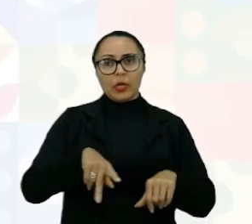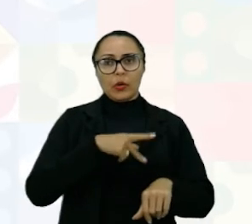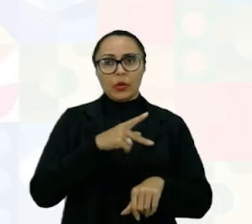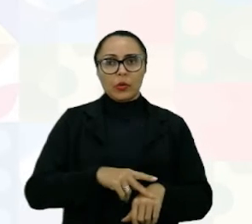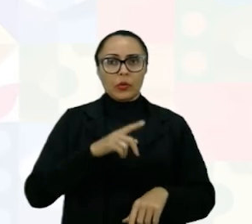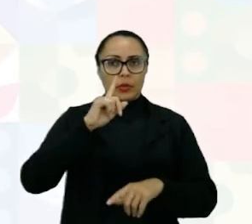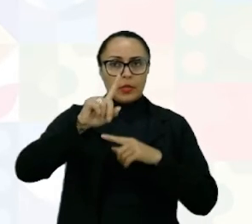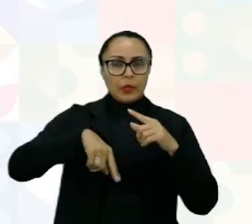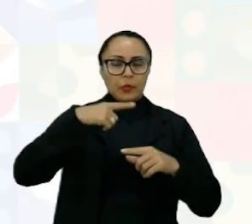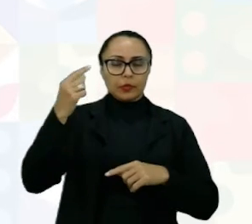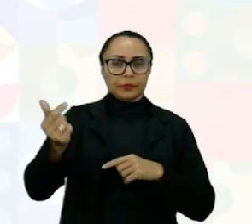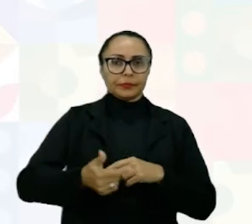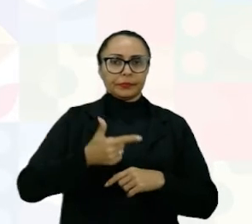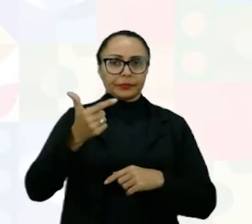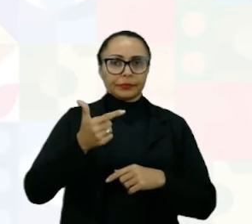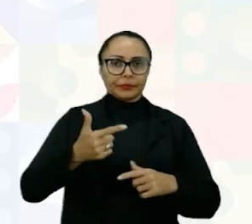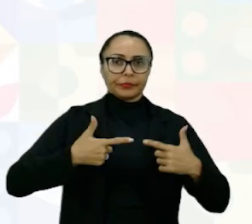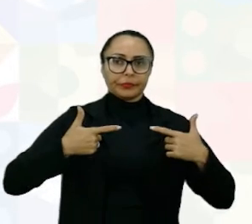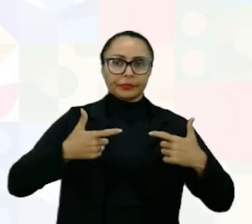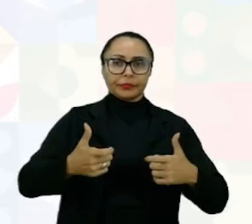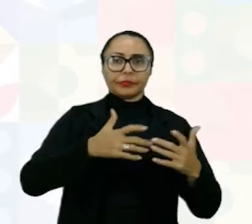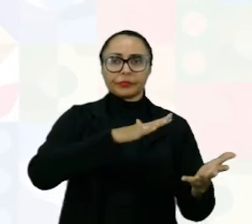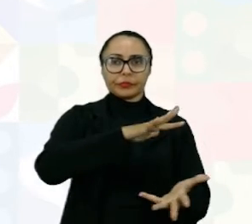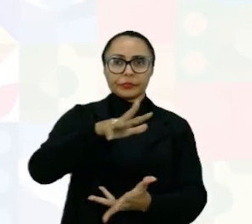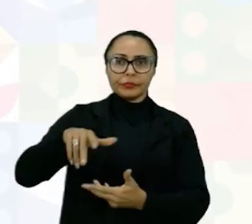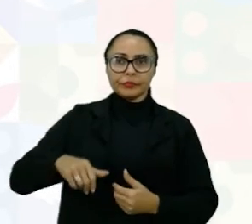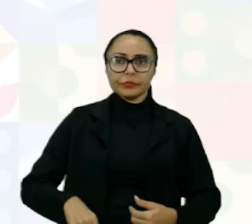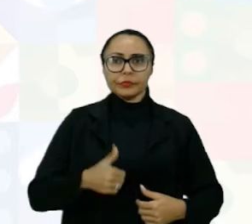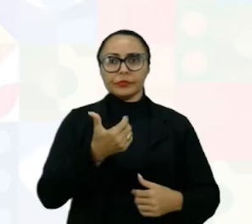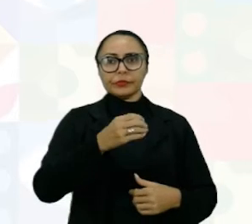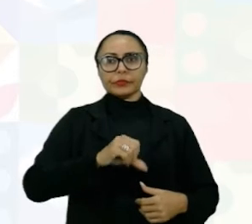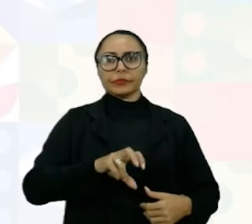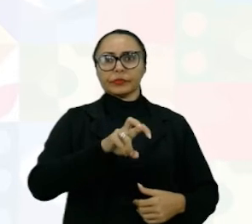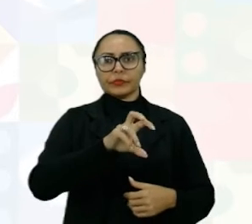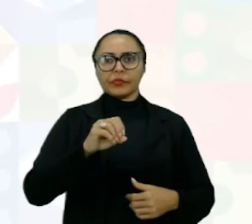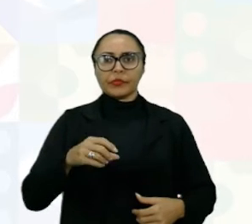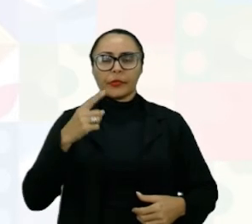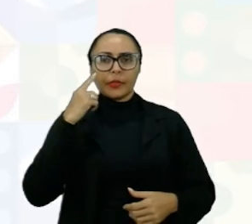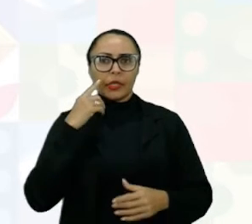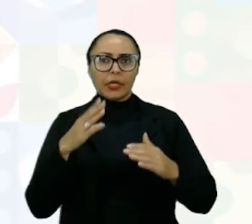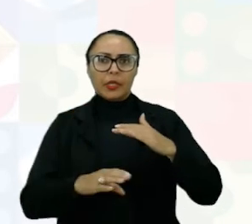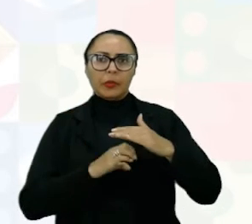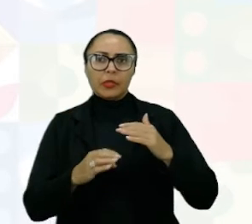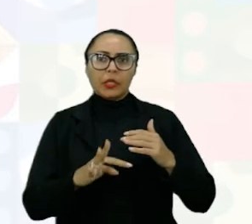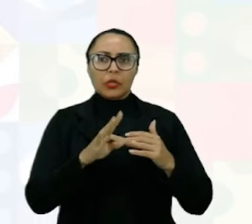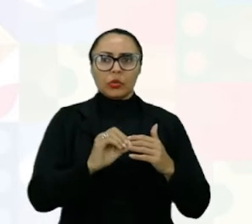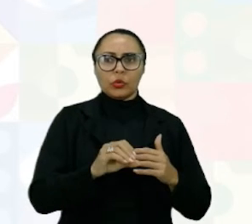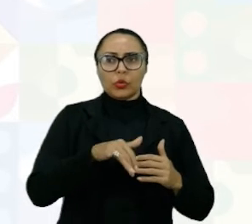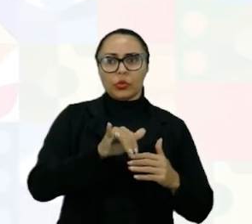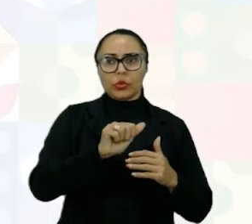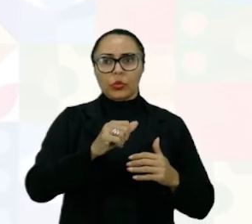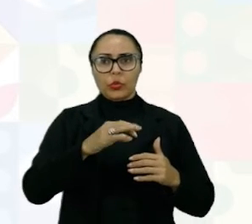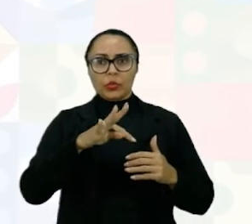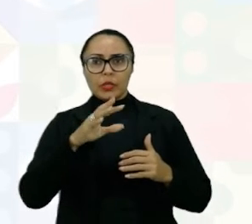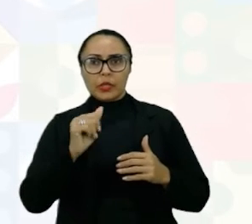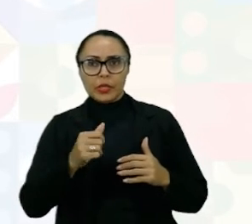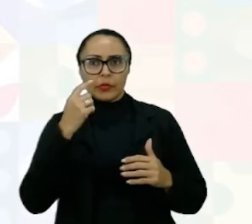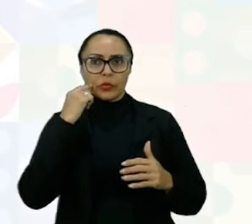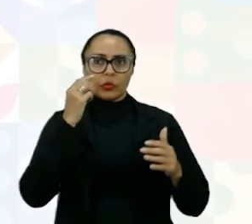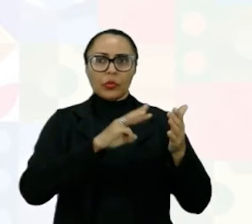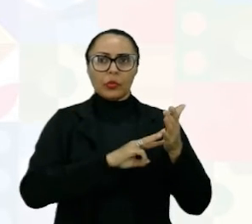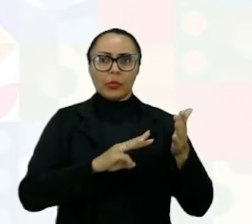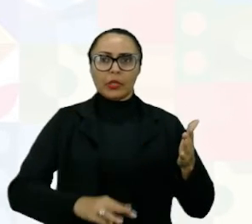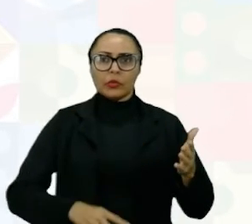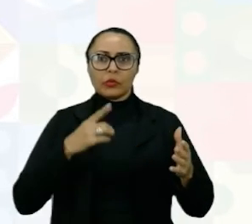na década de 50. A empresa Toyota adotou o método Just Time no sistema Toyota